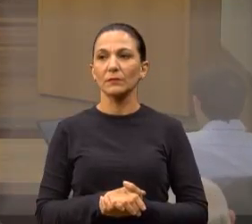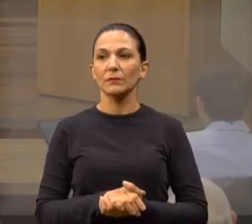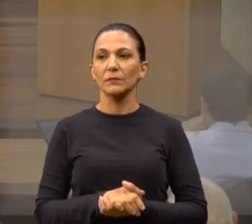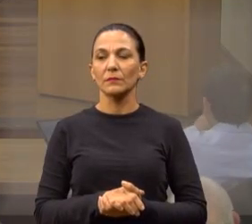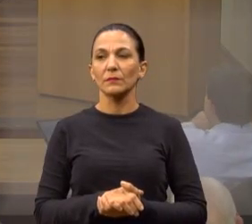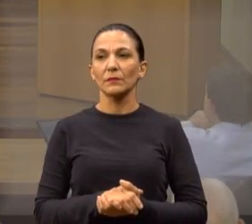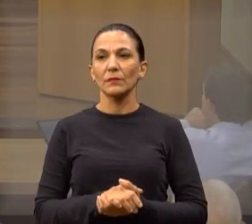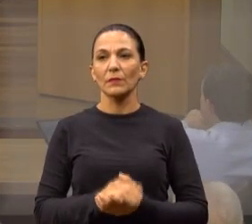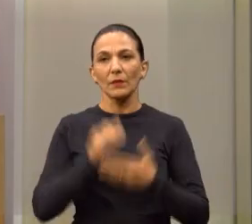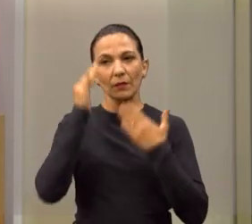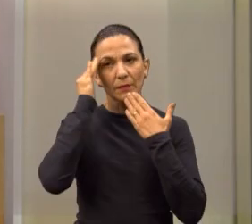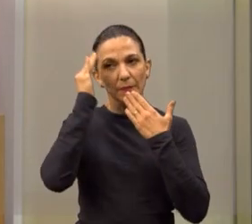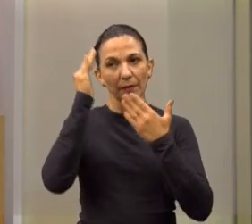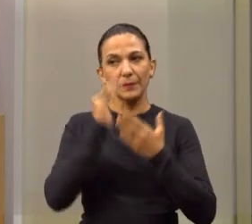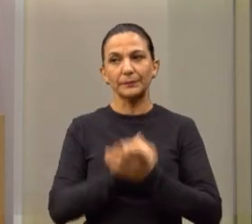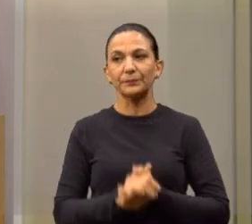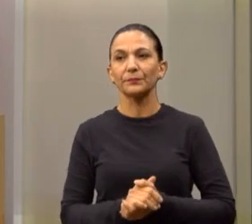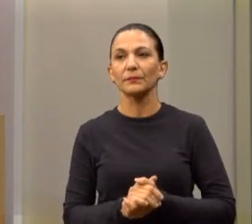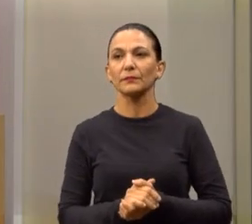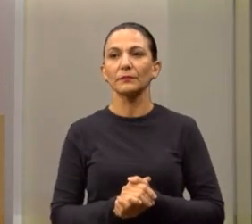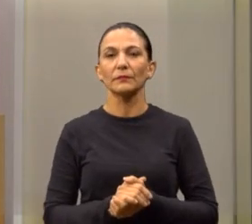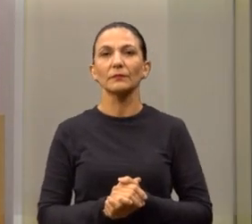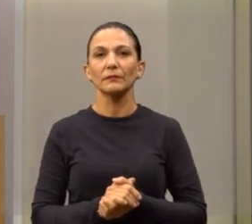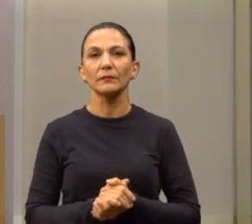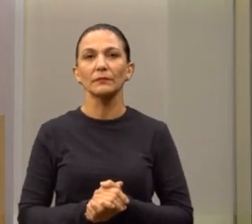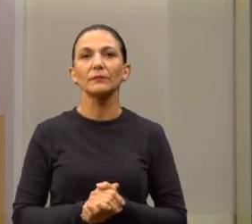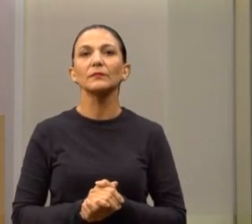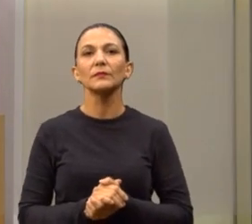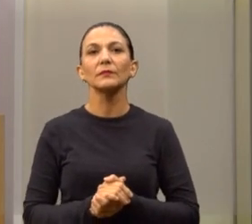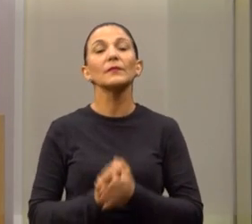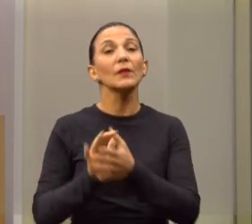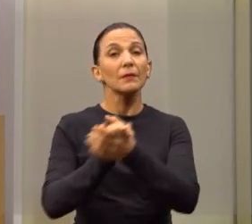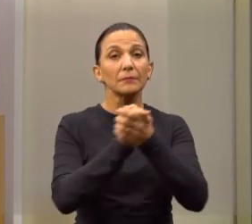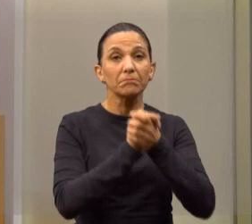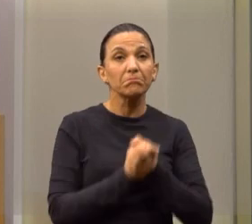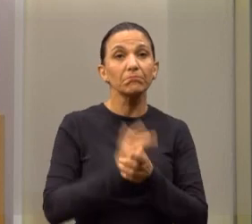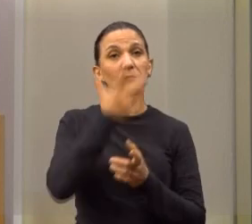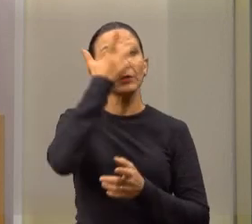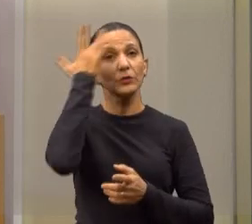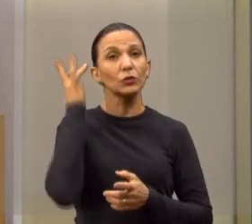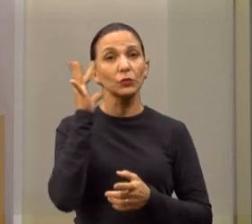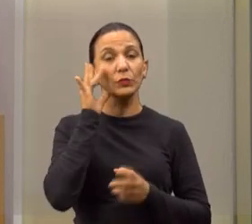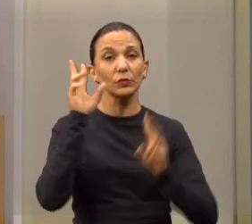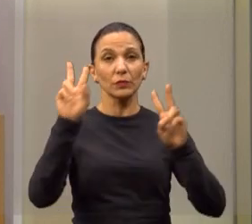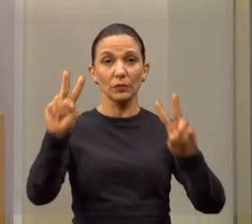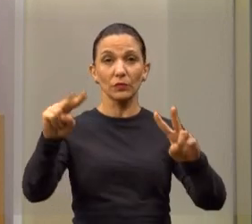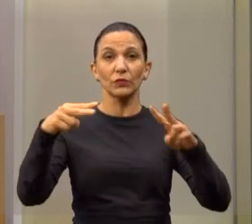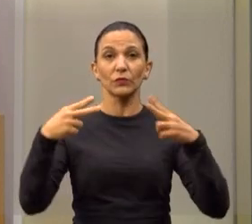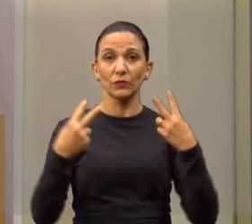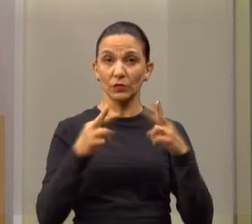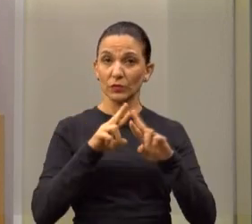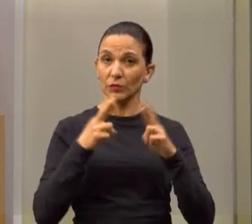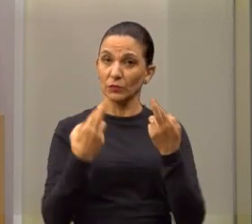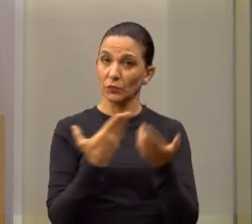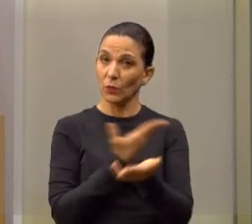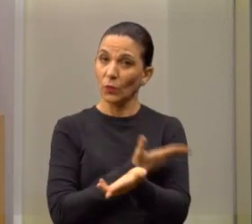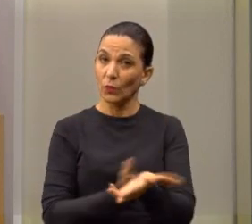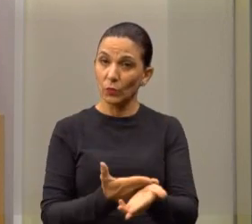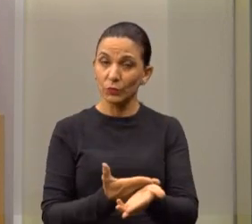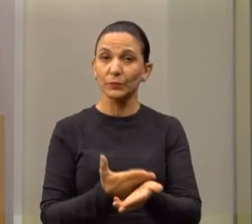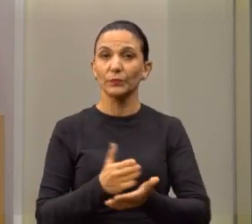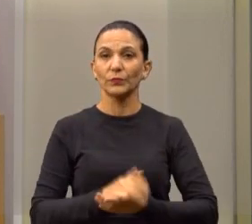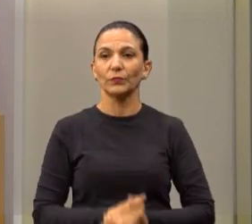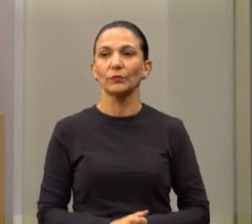Obrigada, presidente. Saúdo a todas as pessoas aqui presentes, as pessoas que assim assistam essa sessão de